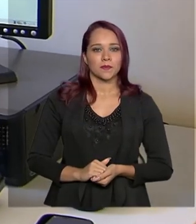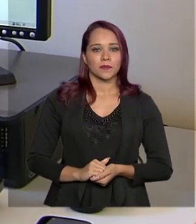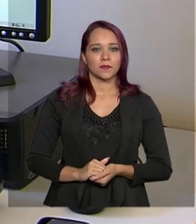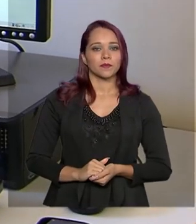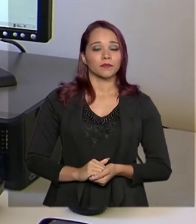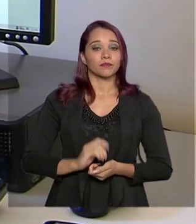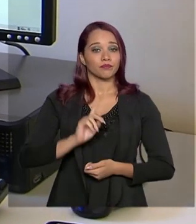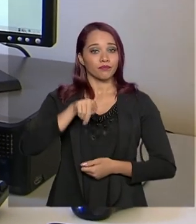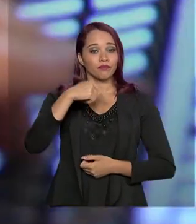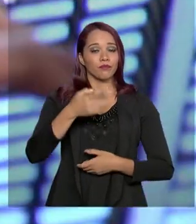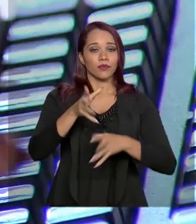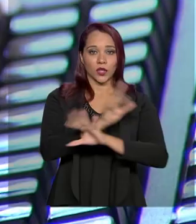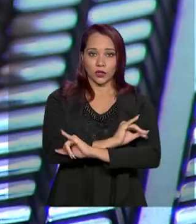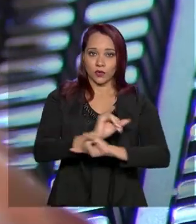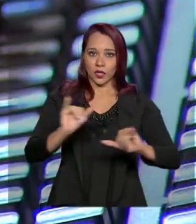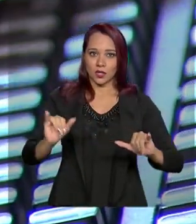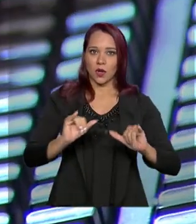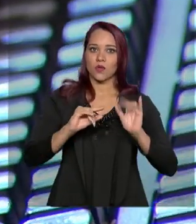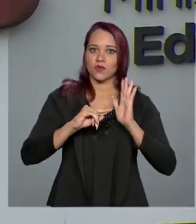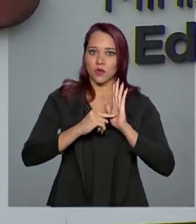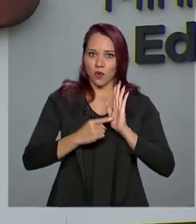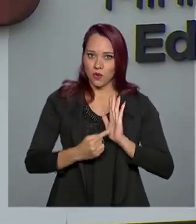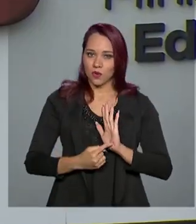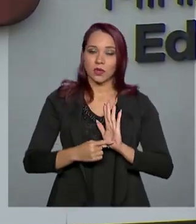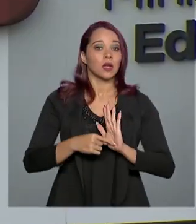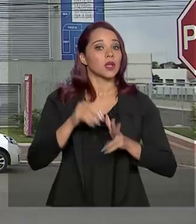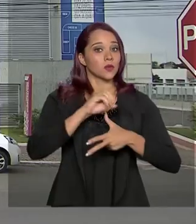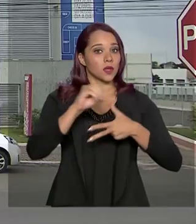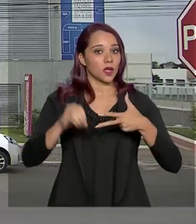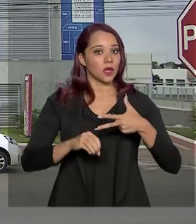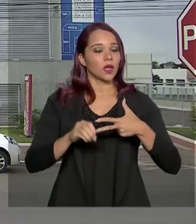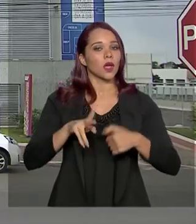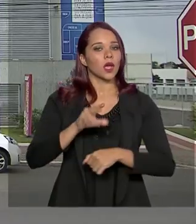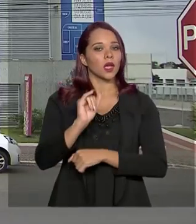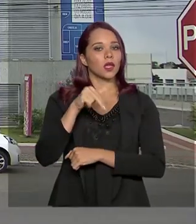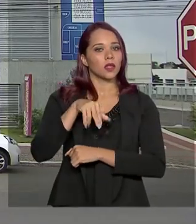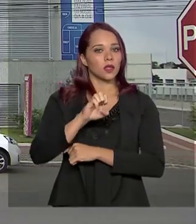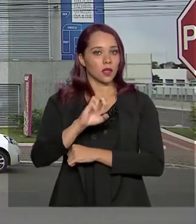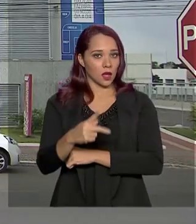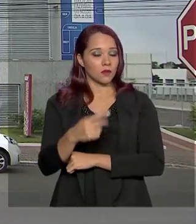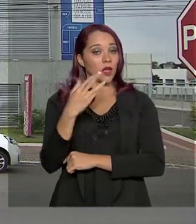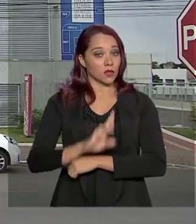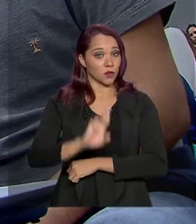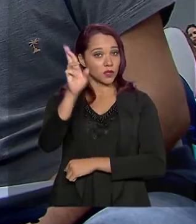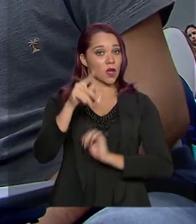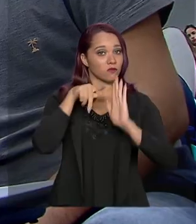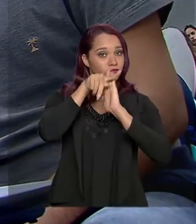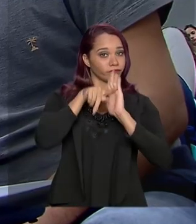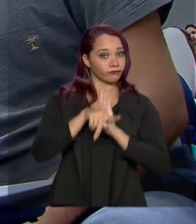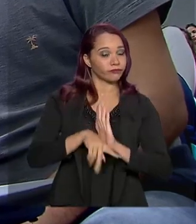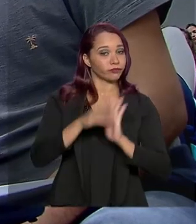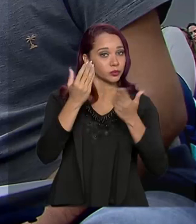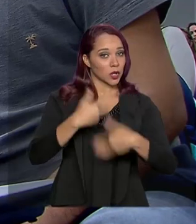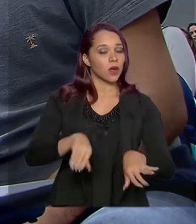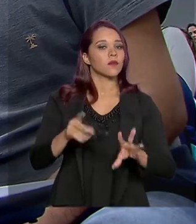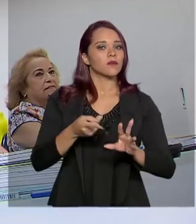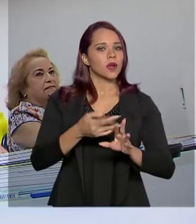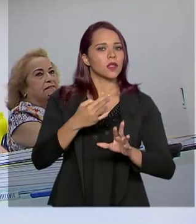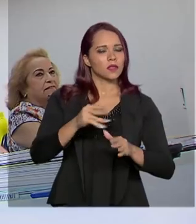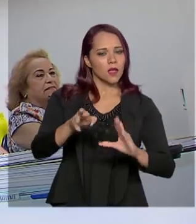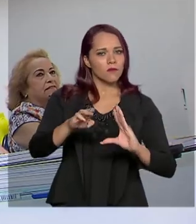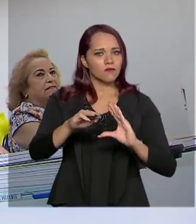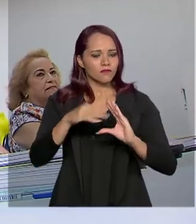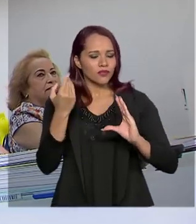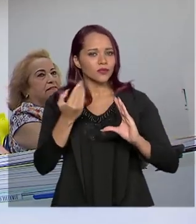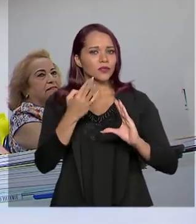Após a divulgação das notas do Enem, o Inep, instituto responsável pelo exame, recebeu relatos de candidatos